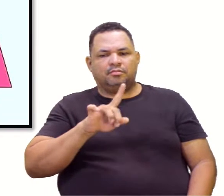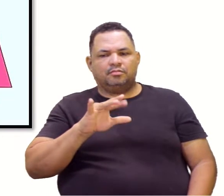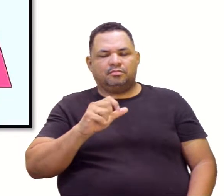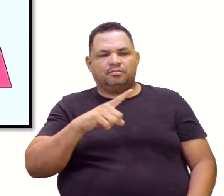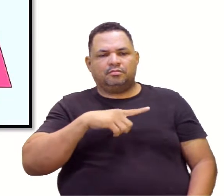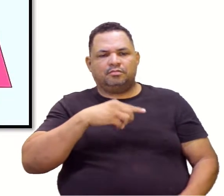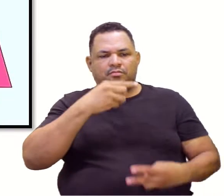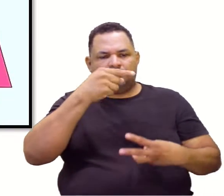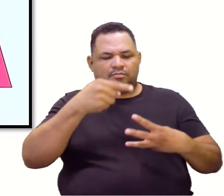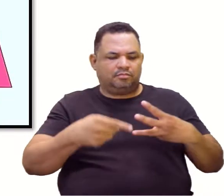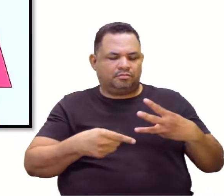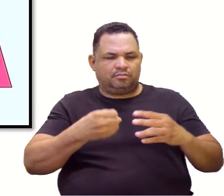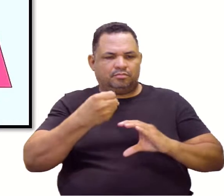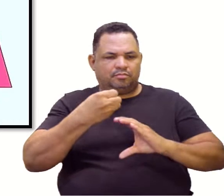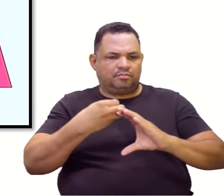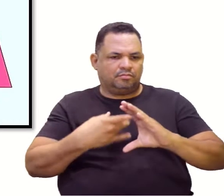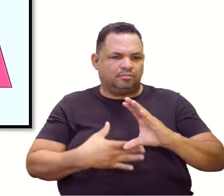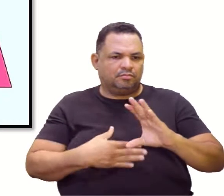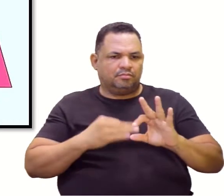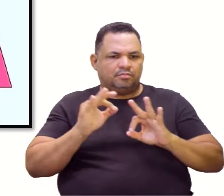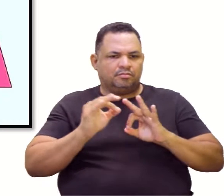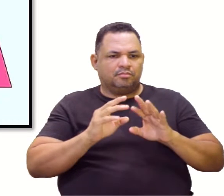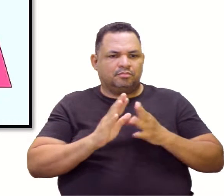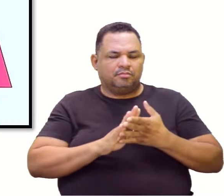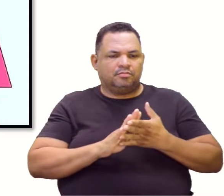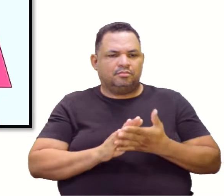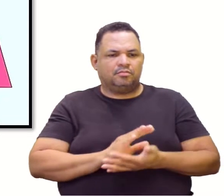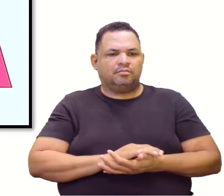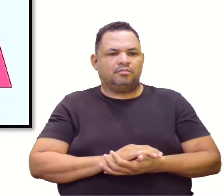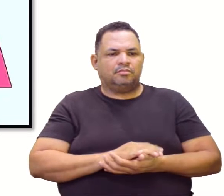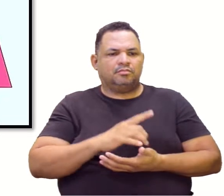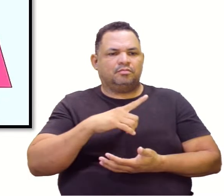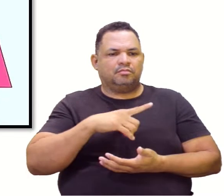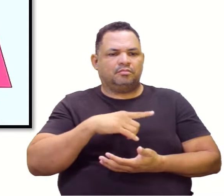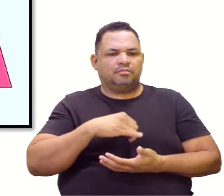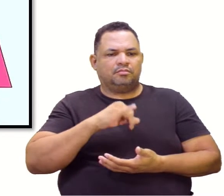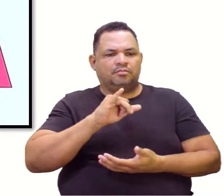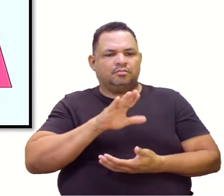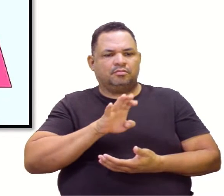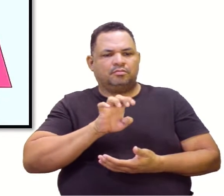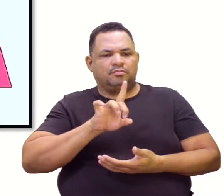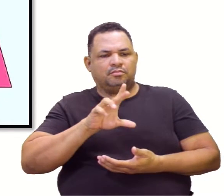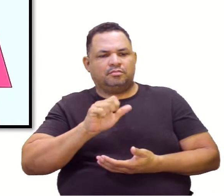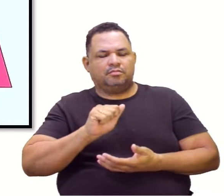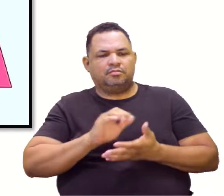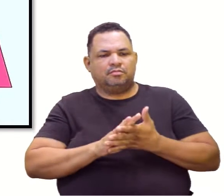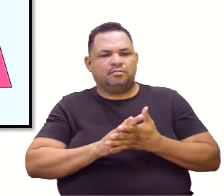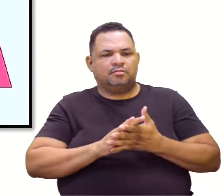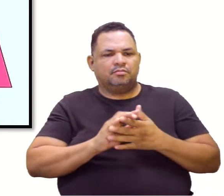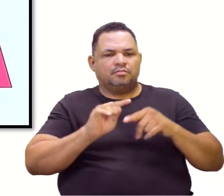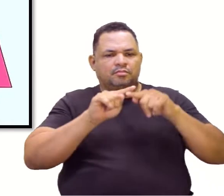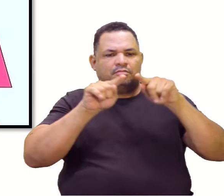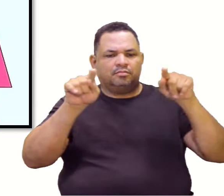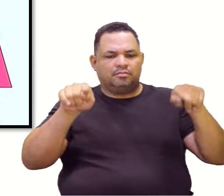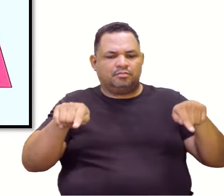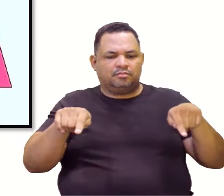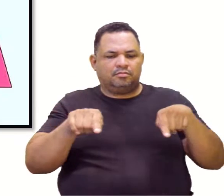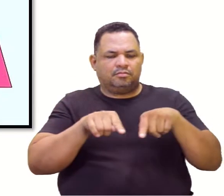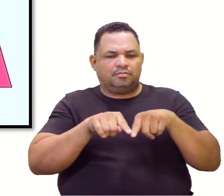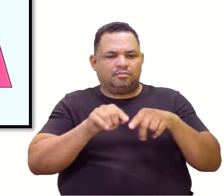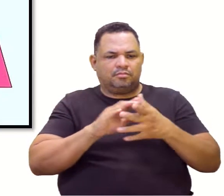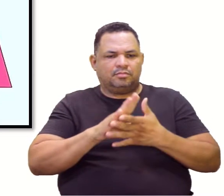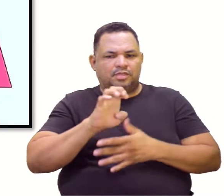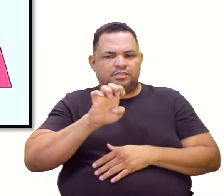3 características, né? 3 divisões. Ele é isósceles, ou ele é retângulo, ou ele é escaleno,